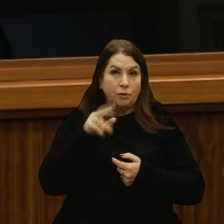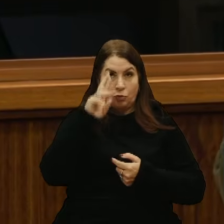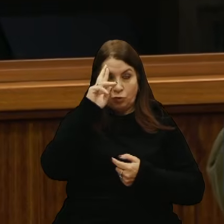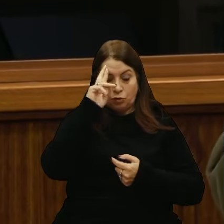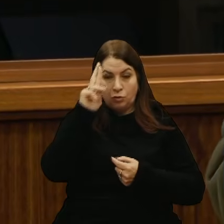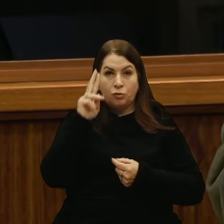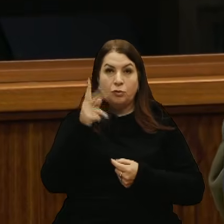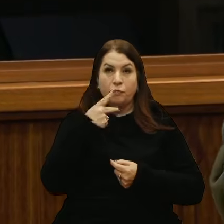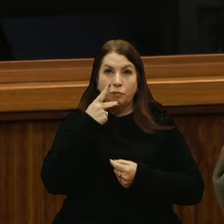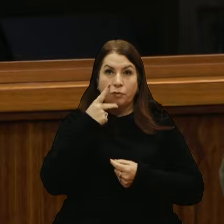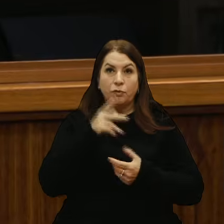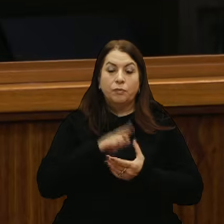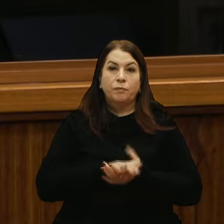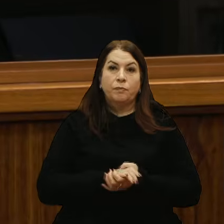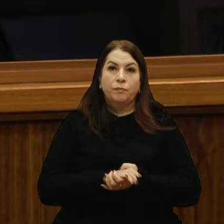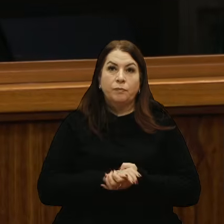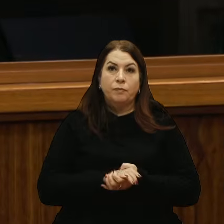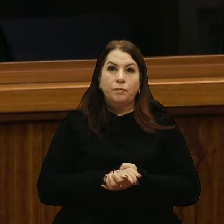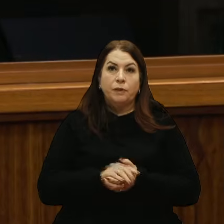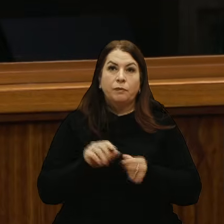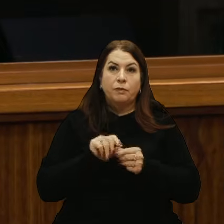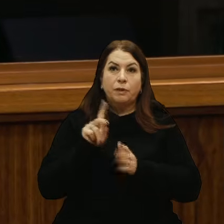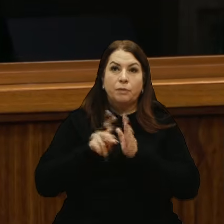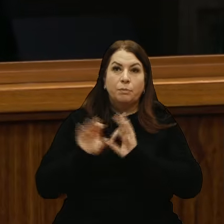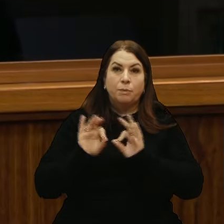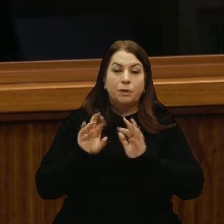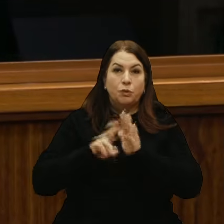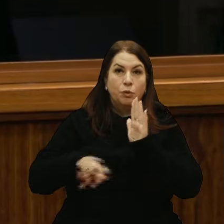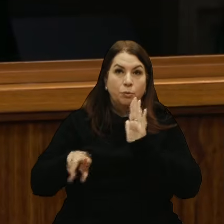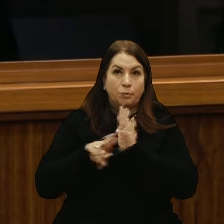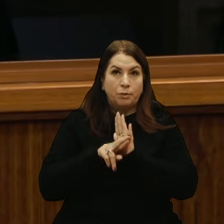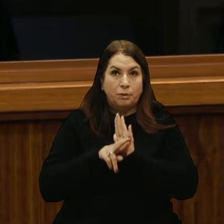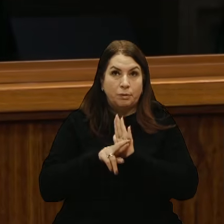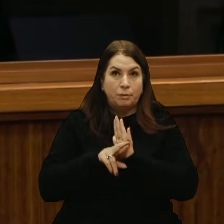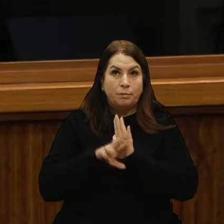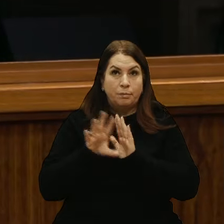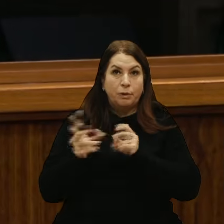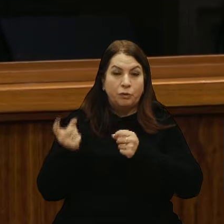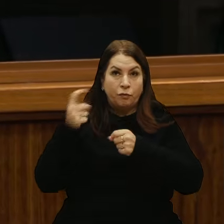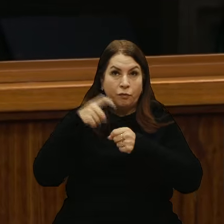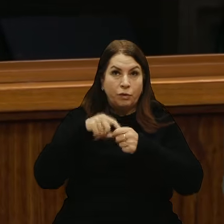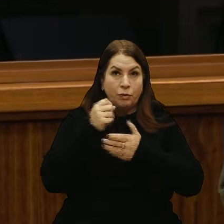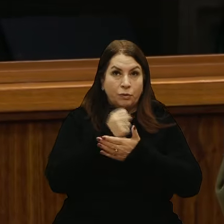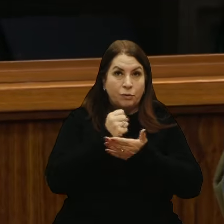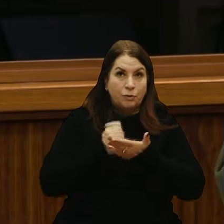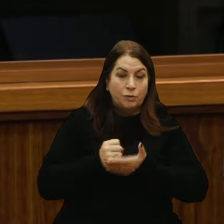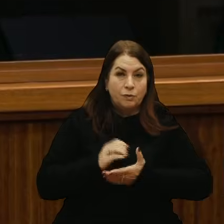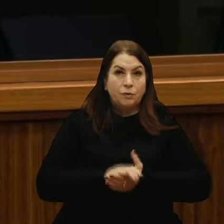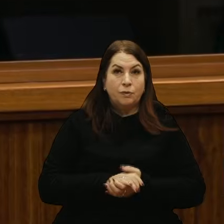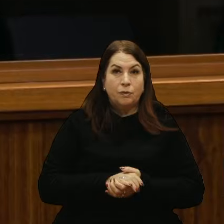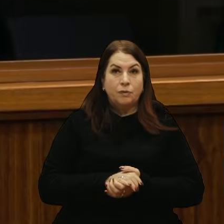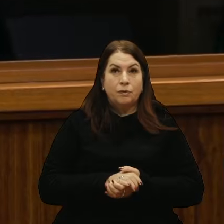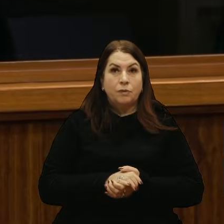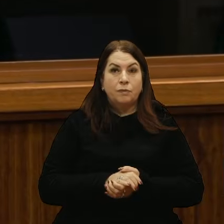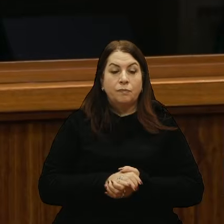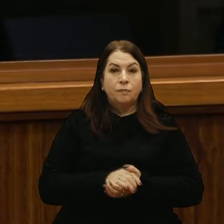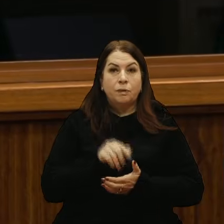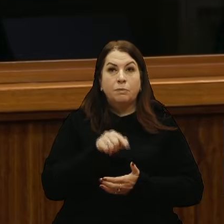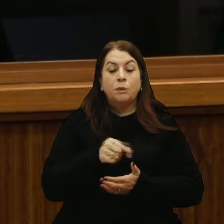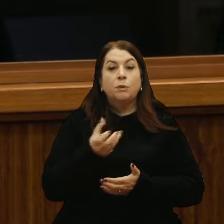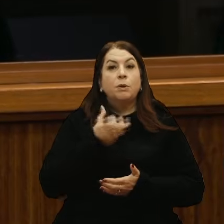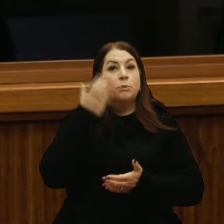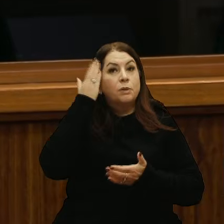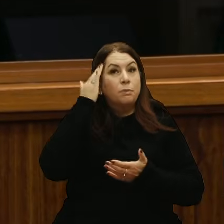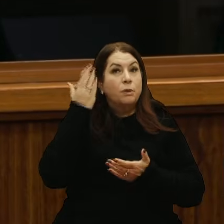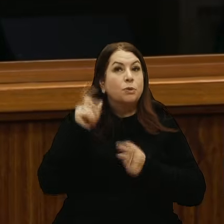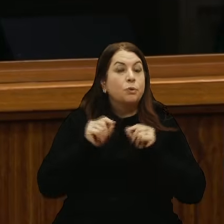me falou que ia ser feito um plano de recuperação para pegar de volta esses contratos, mas eu quero saber,